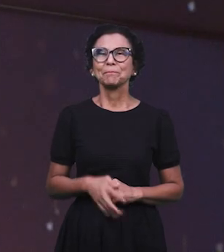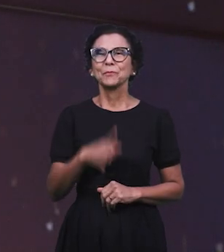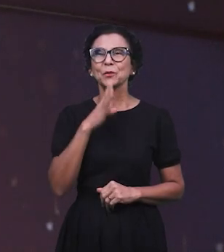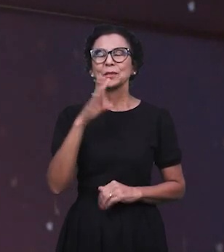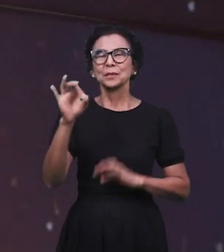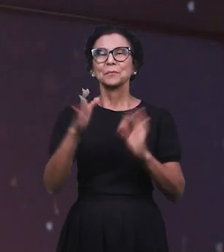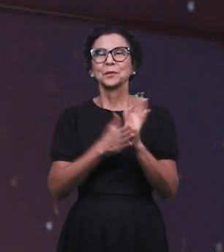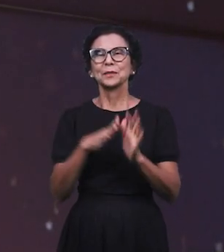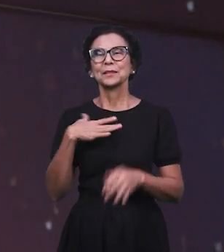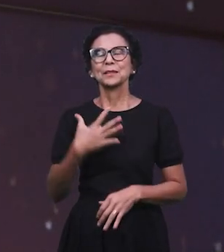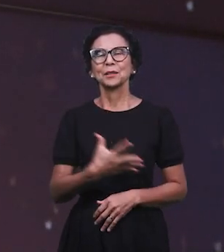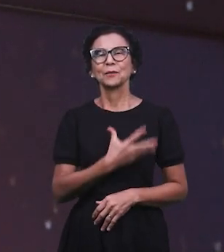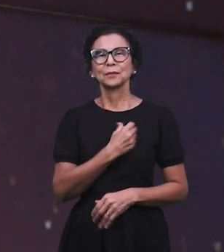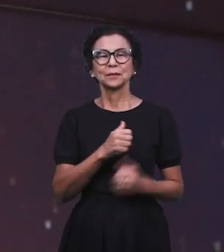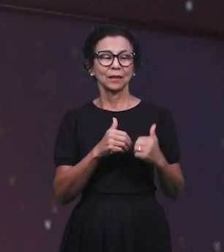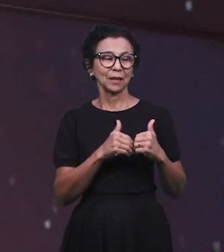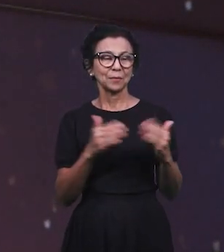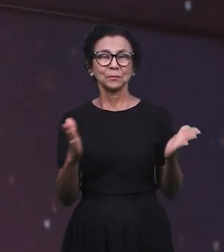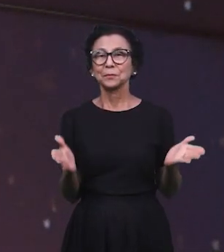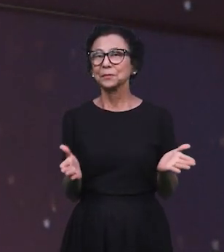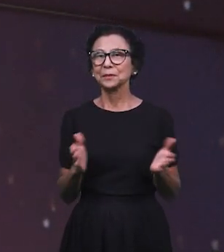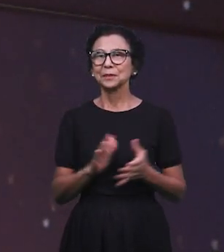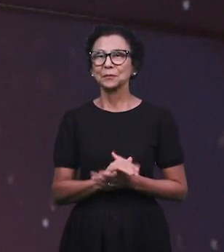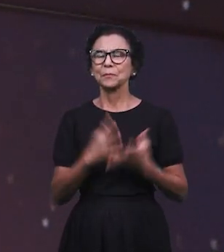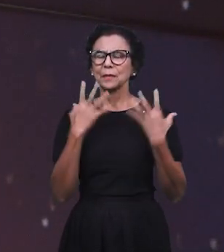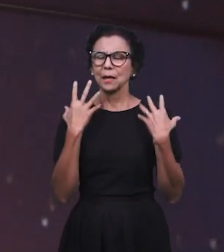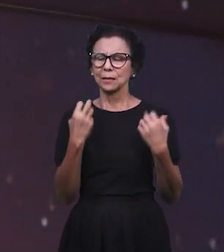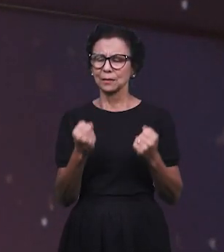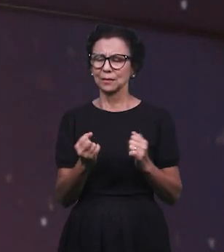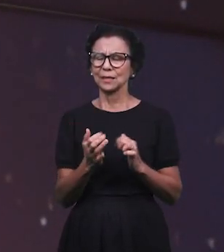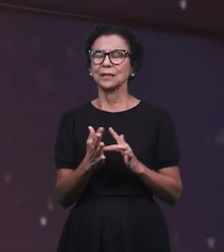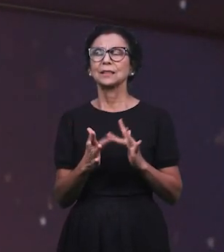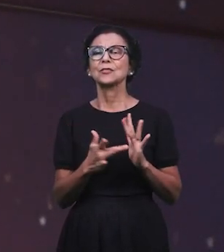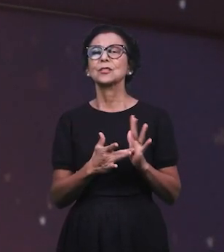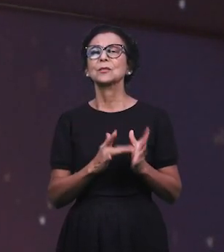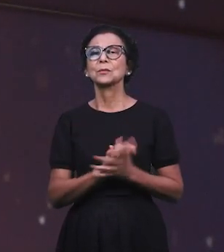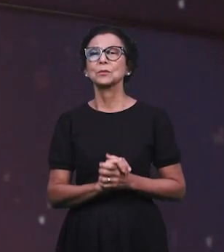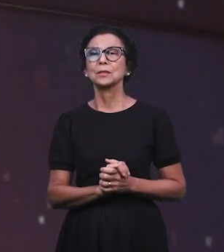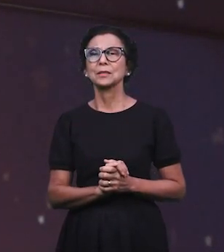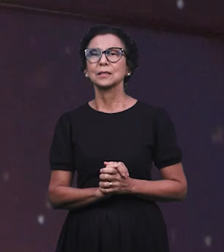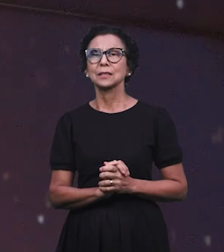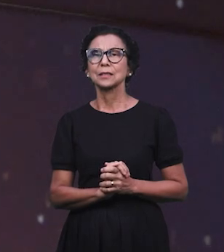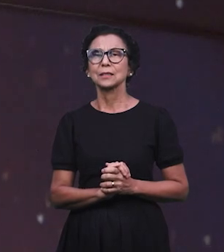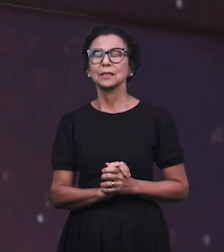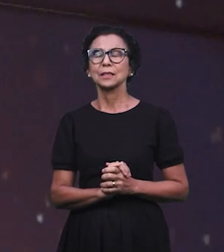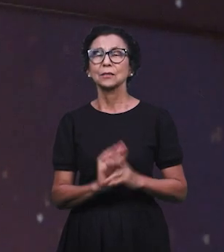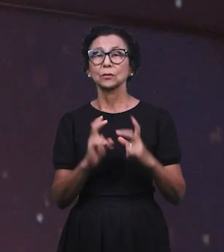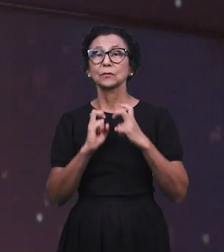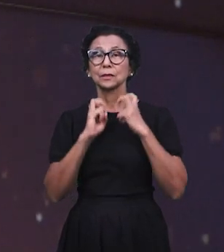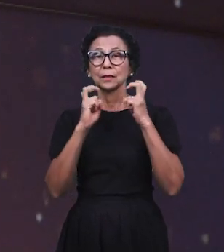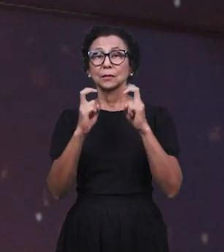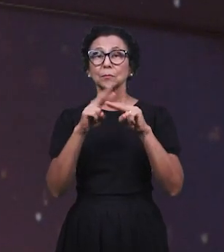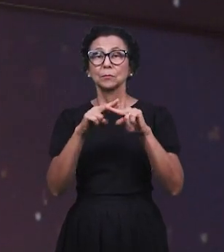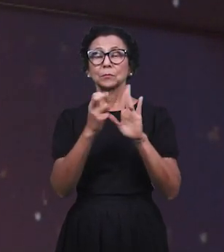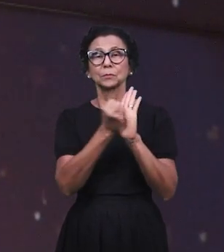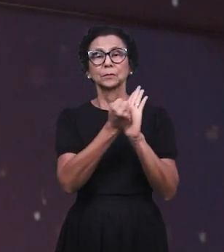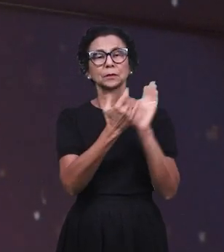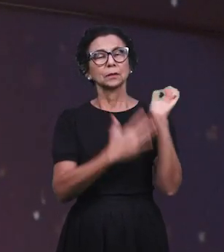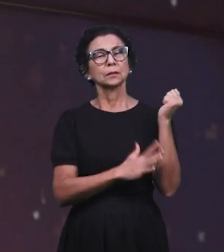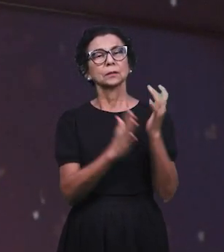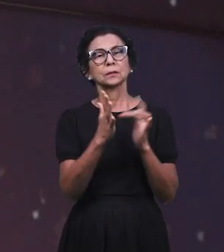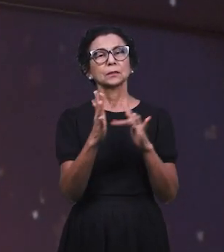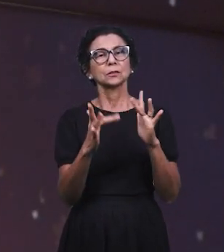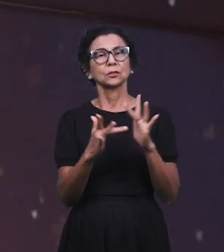porta da sua casa, recebe esse projeto na sua vida, que o sangue de Jesus agora vai passar a agir na sua vida quando você clamar por